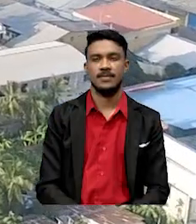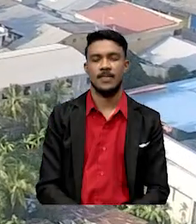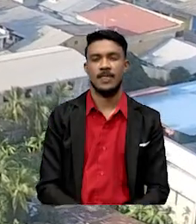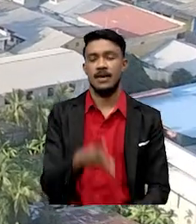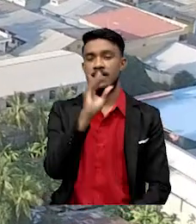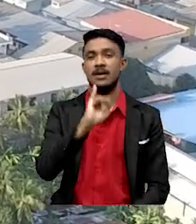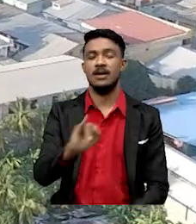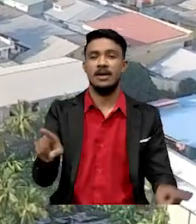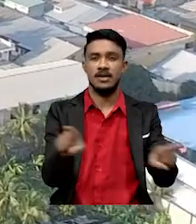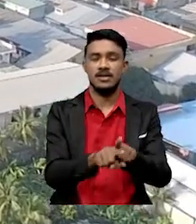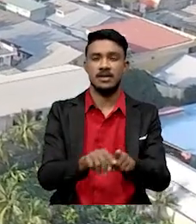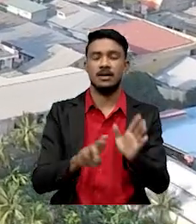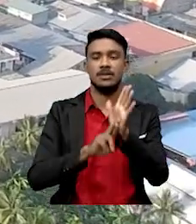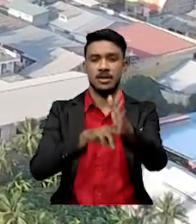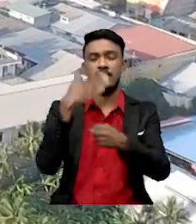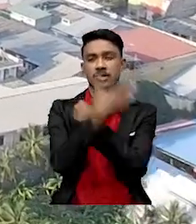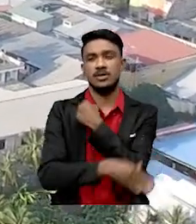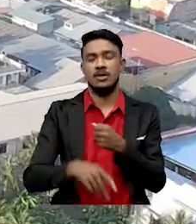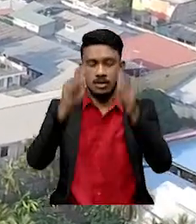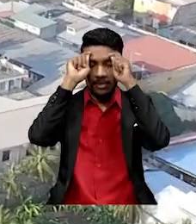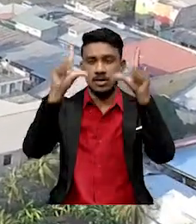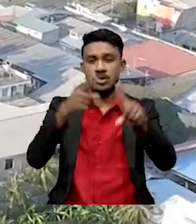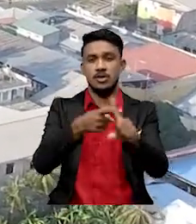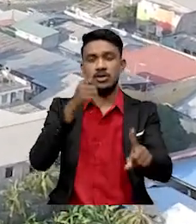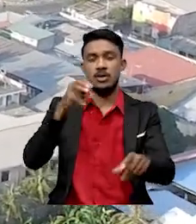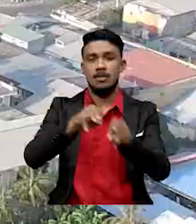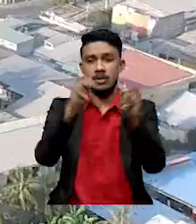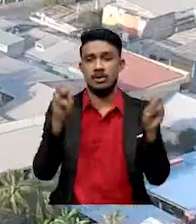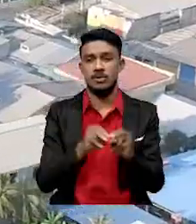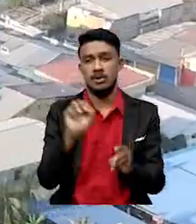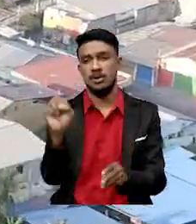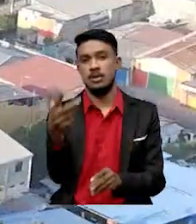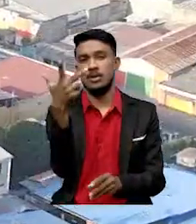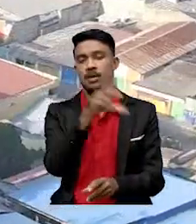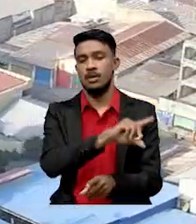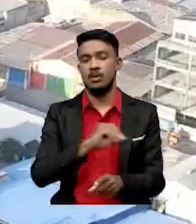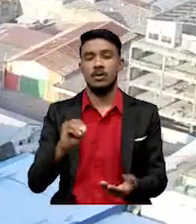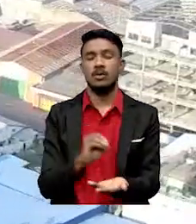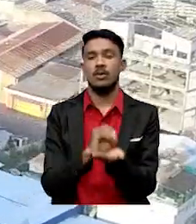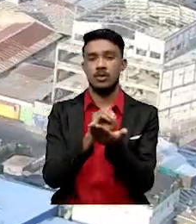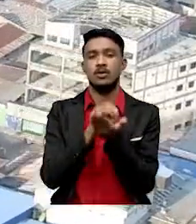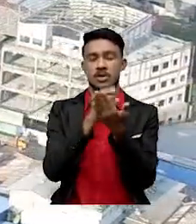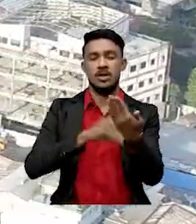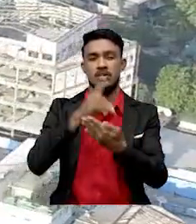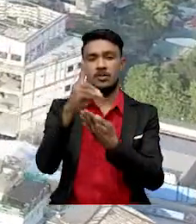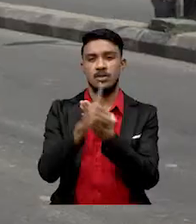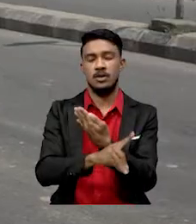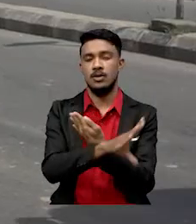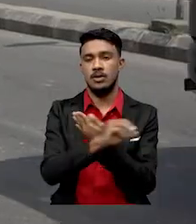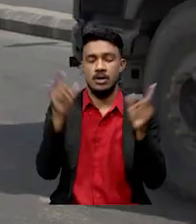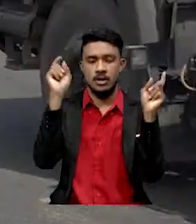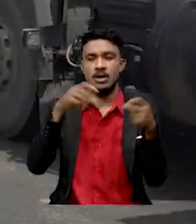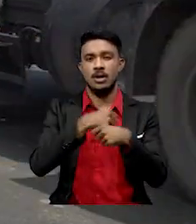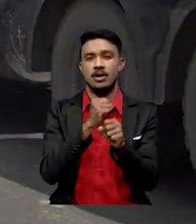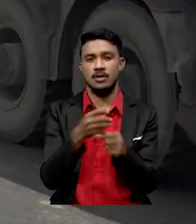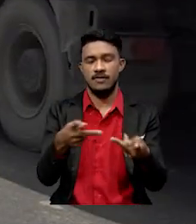Dili, capital nação Timor-Leste, o seu município Sanulo Recintolo no Raiwa, mas beto em Loron, e desenvolvimento no ordenamento e capital